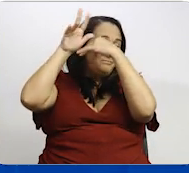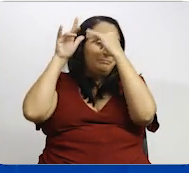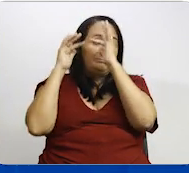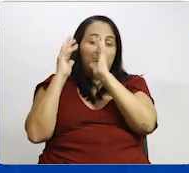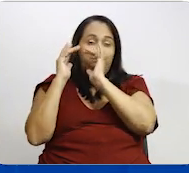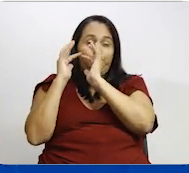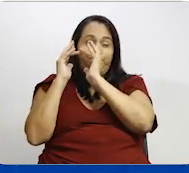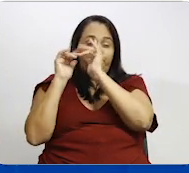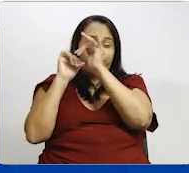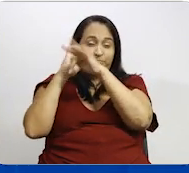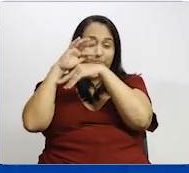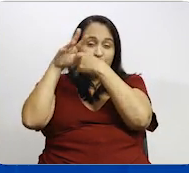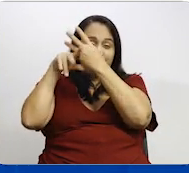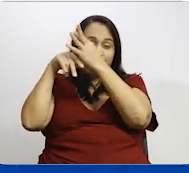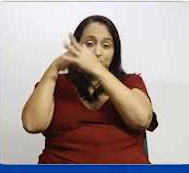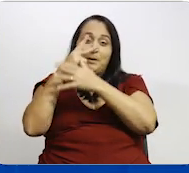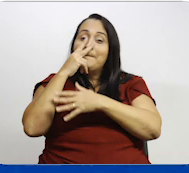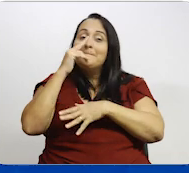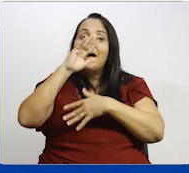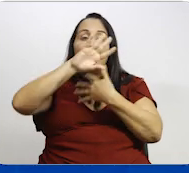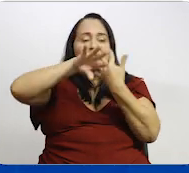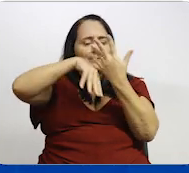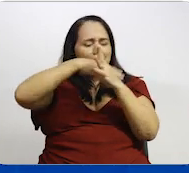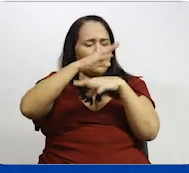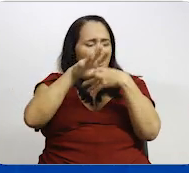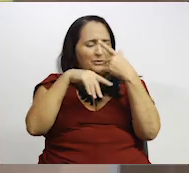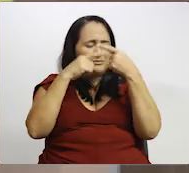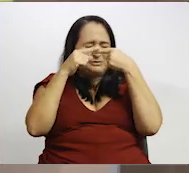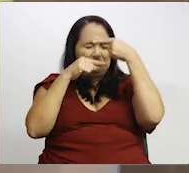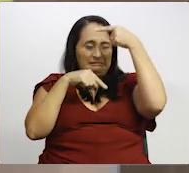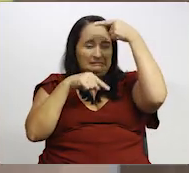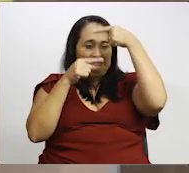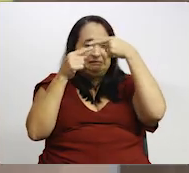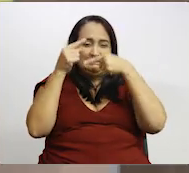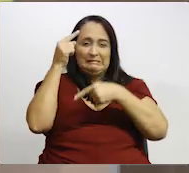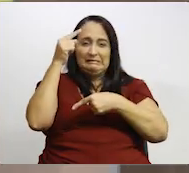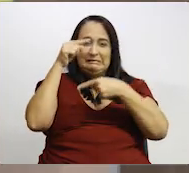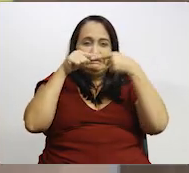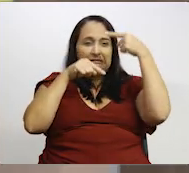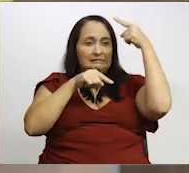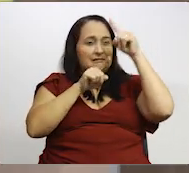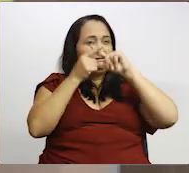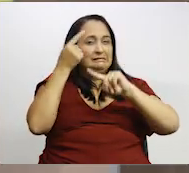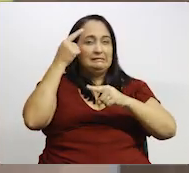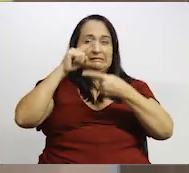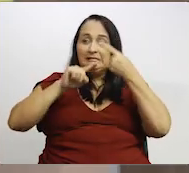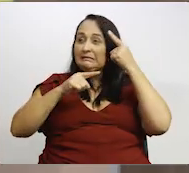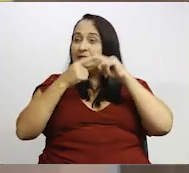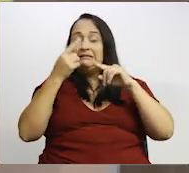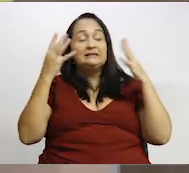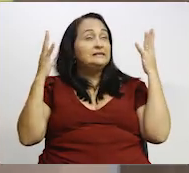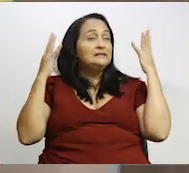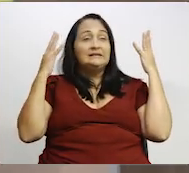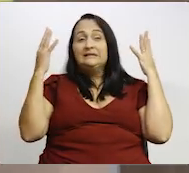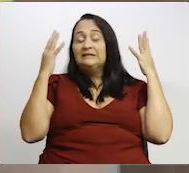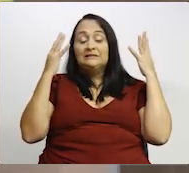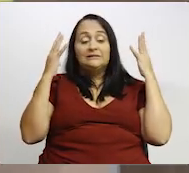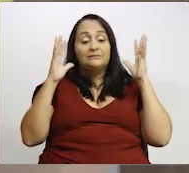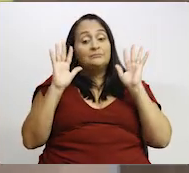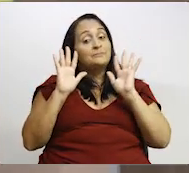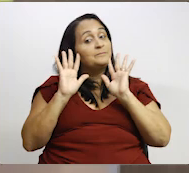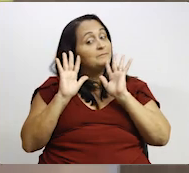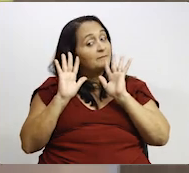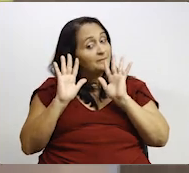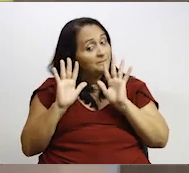todo emaranhado, aí parecendo um novelo, nada com nada, nada se entende.